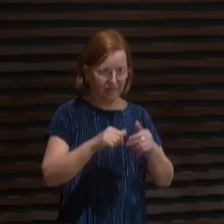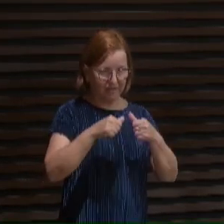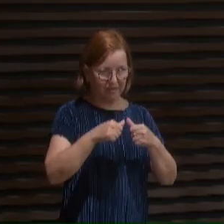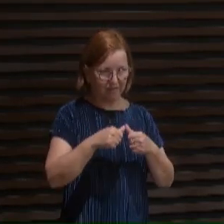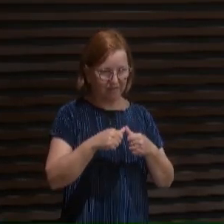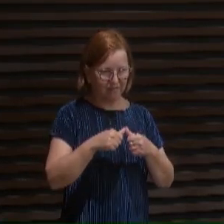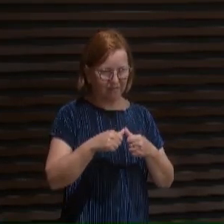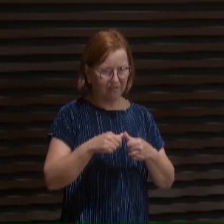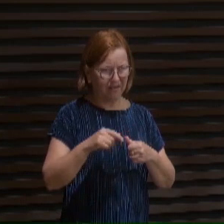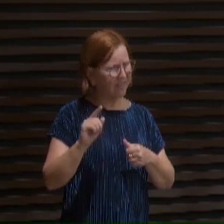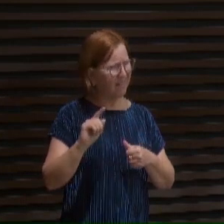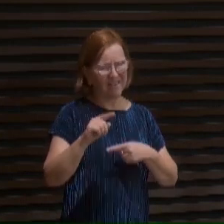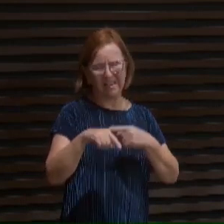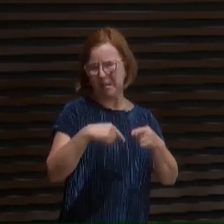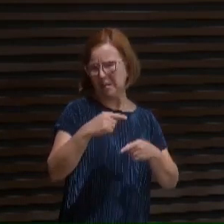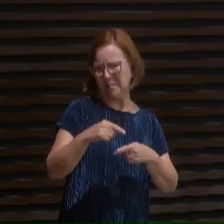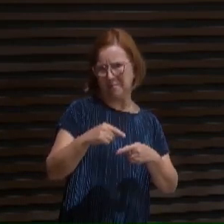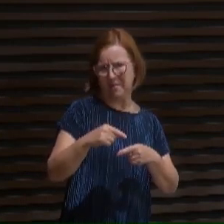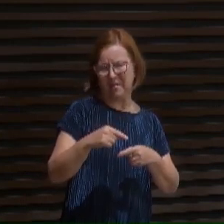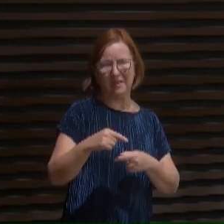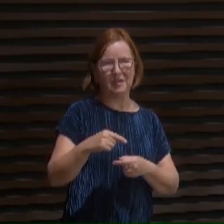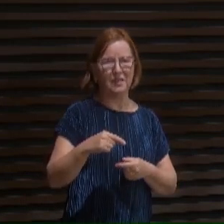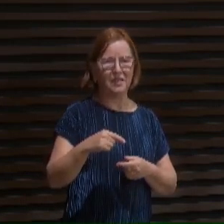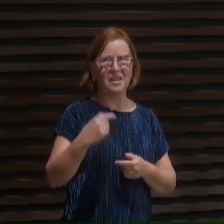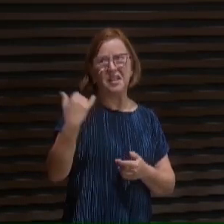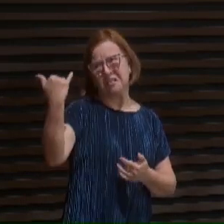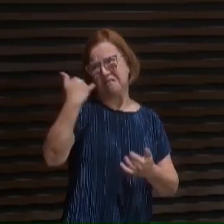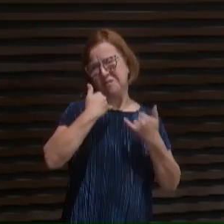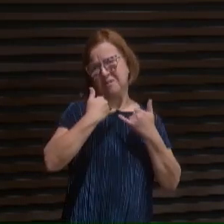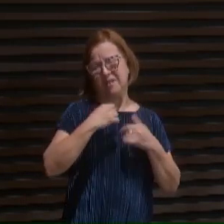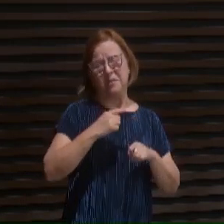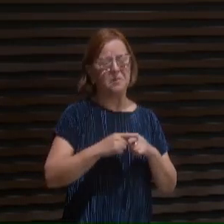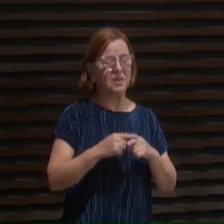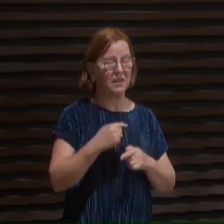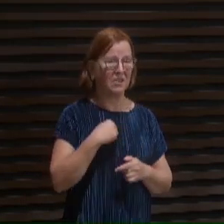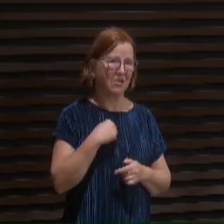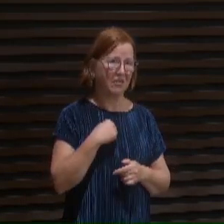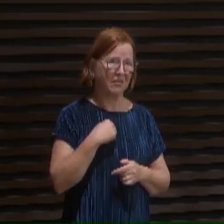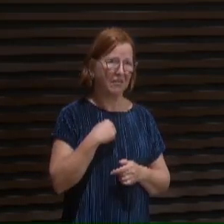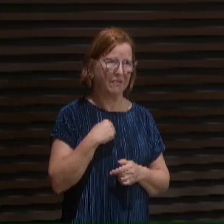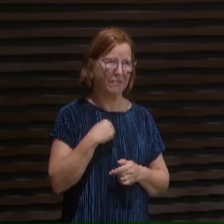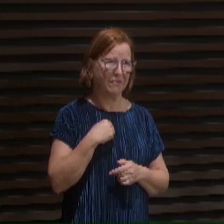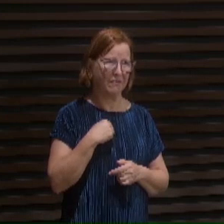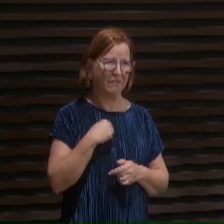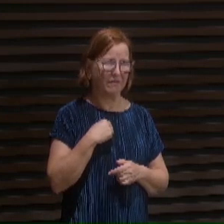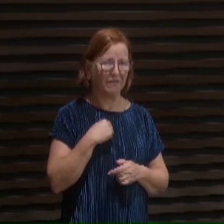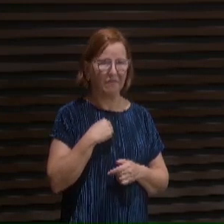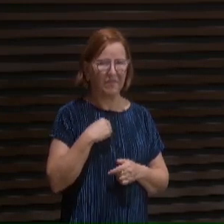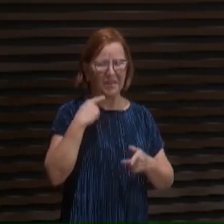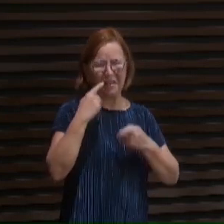dele, nem depois que falaste a teu servo, pois eu sou pesado de boca